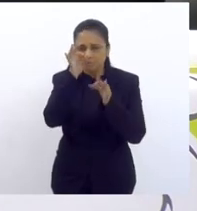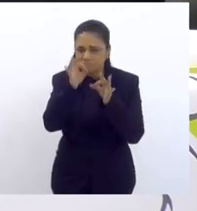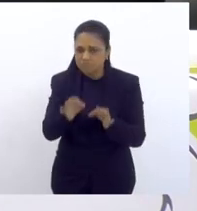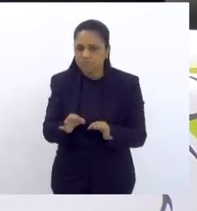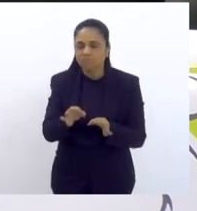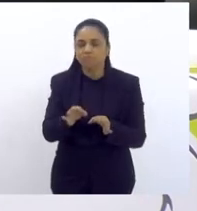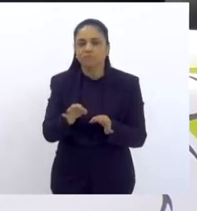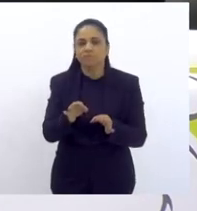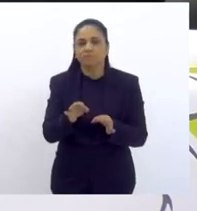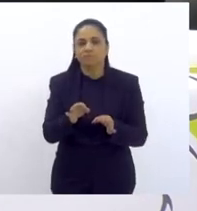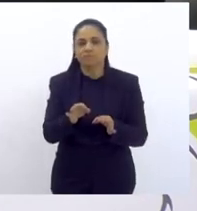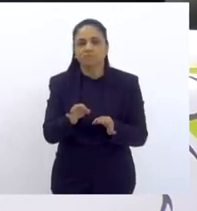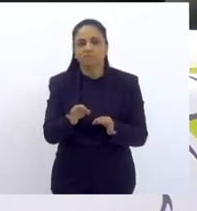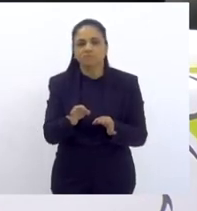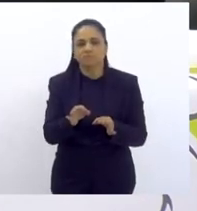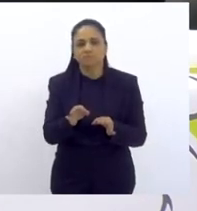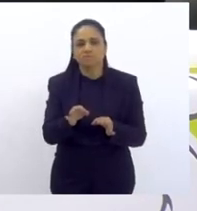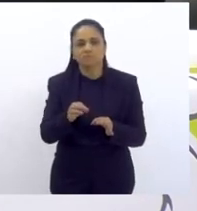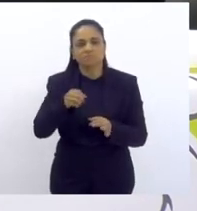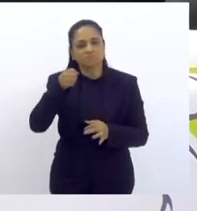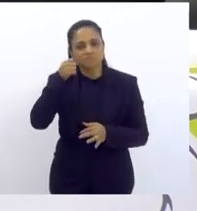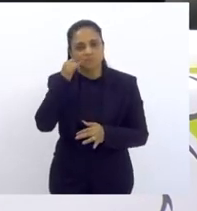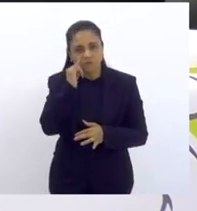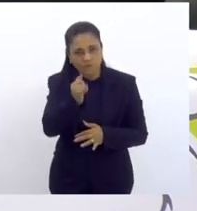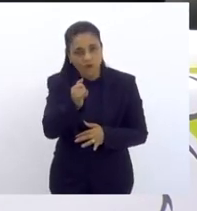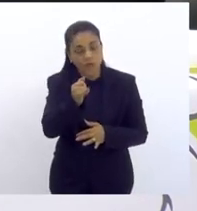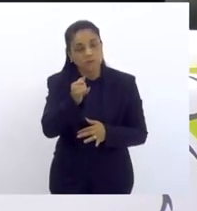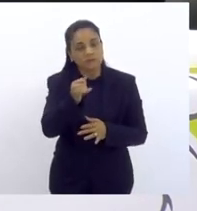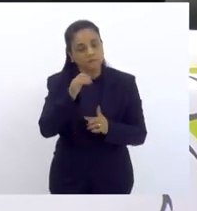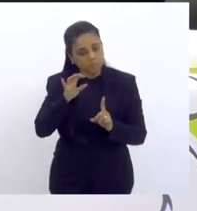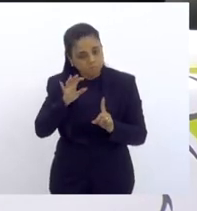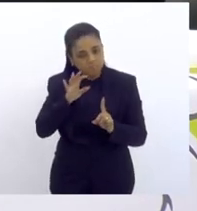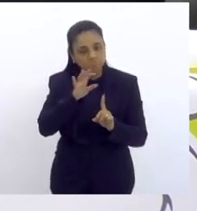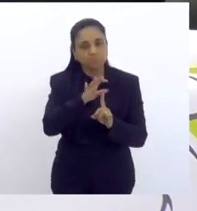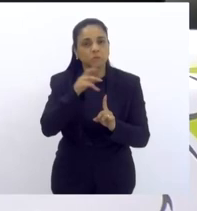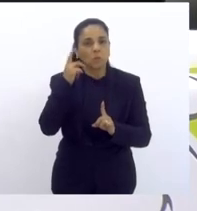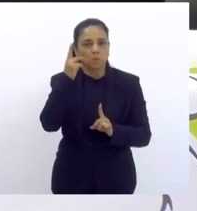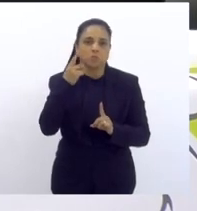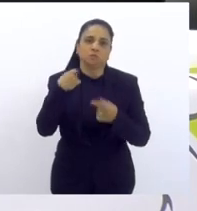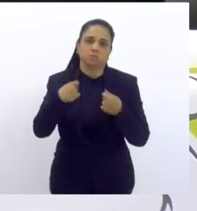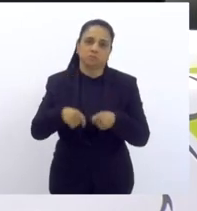ao dizer que é isso tem que fazer força política também